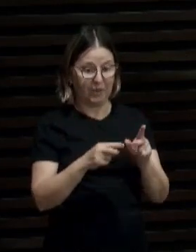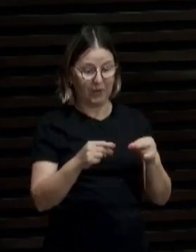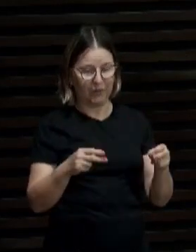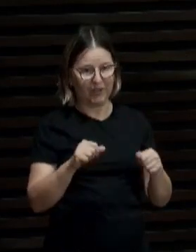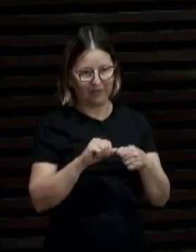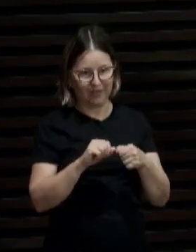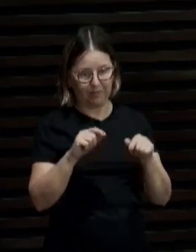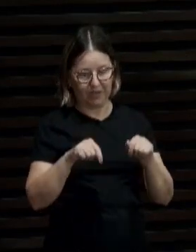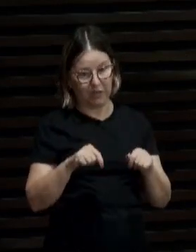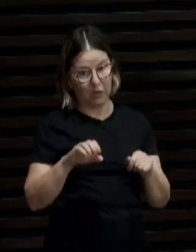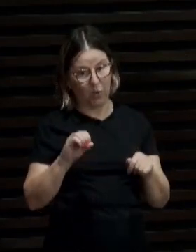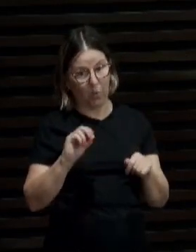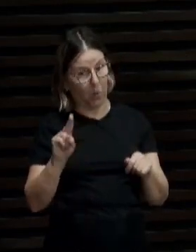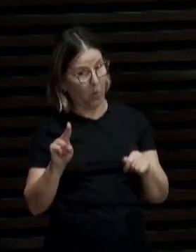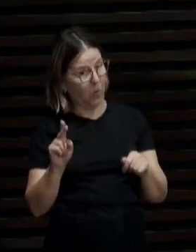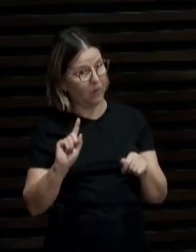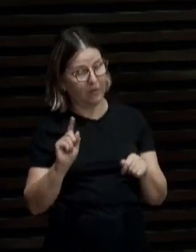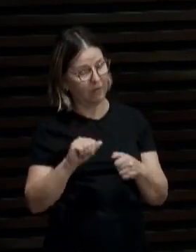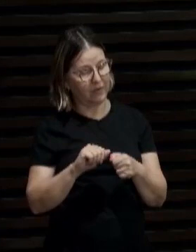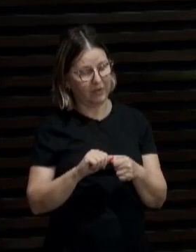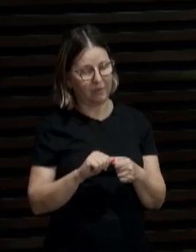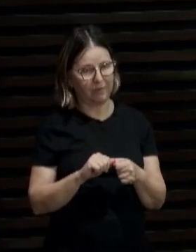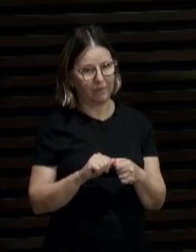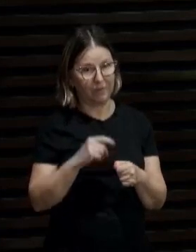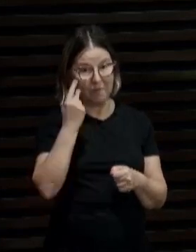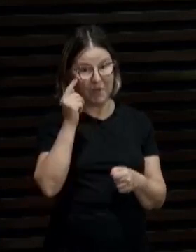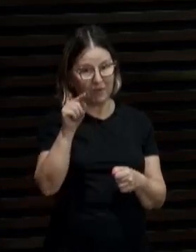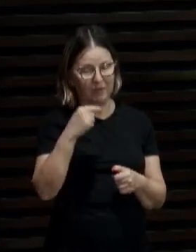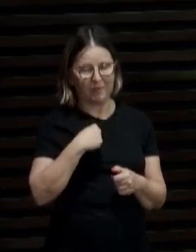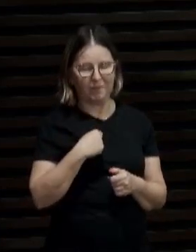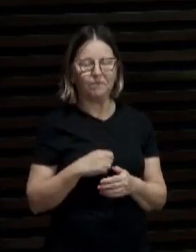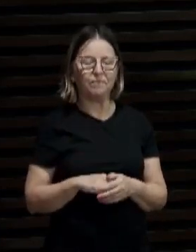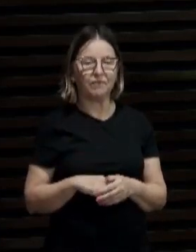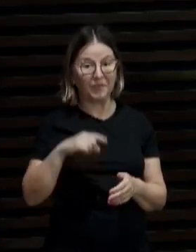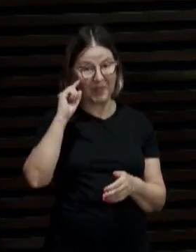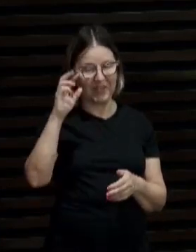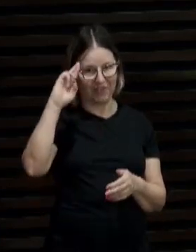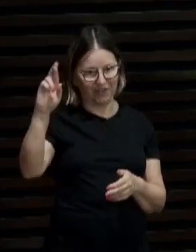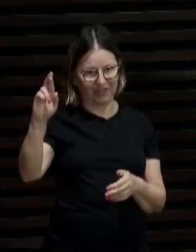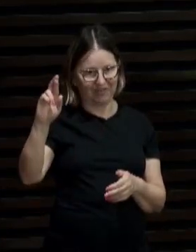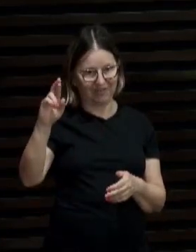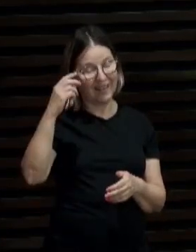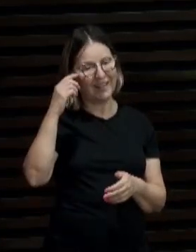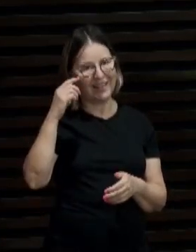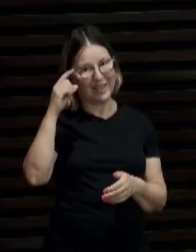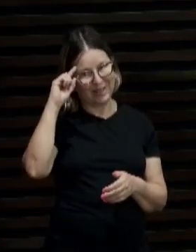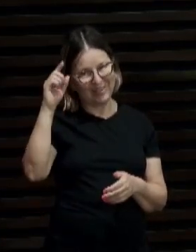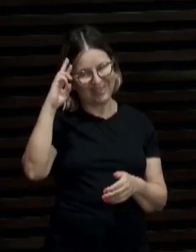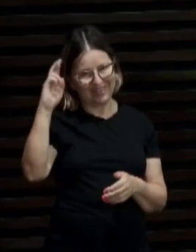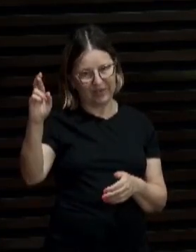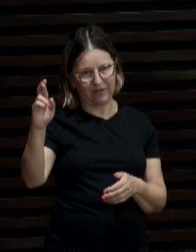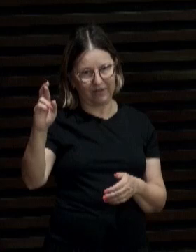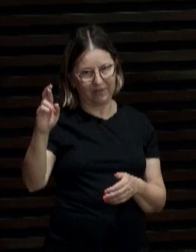fazer, meu irmão, eu quero dizer para você o seguinte, e para mim também. Naquele dia, você não vai impressionar Deus com o tanto de dinheiro que você